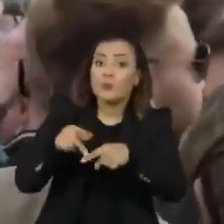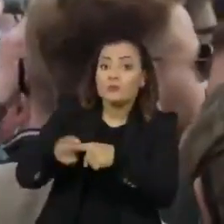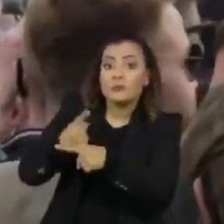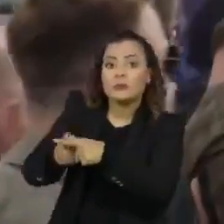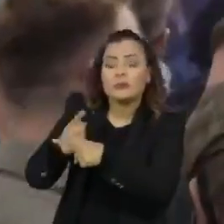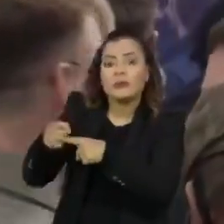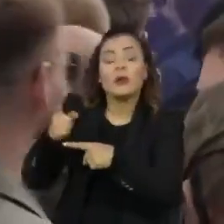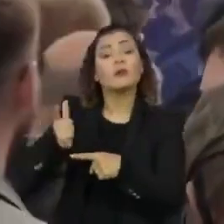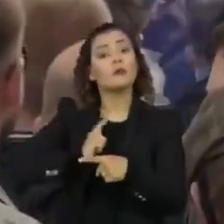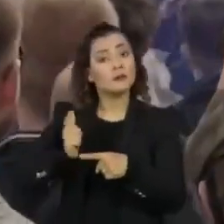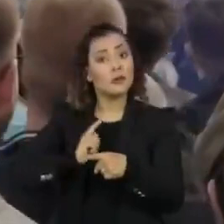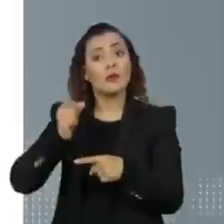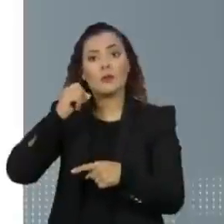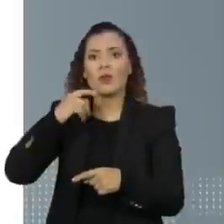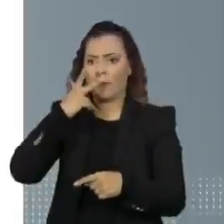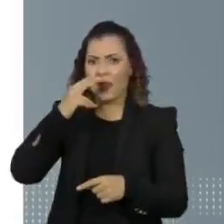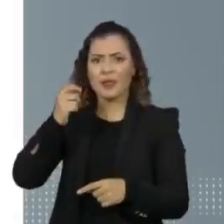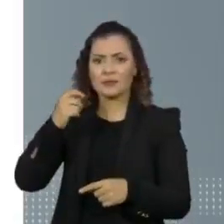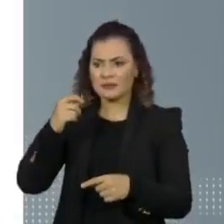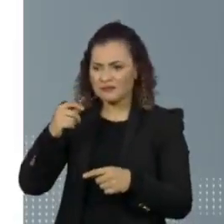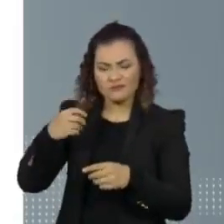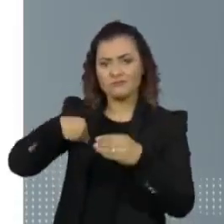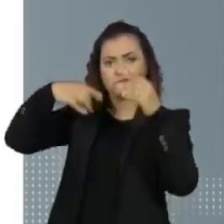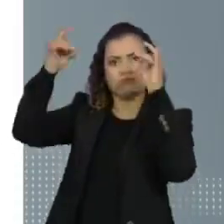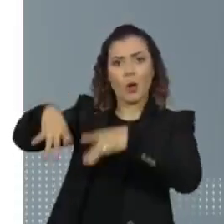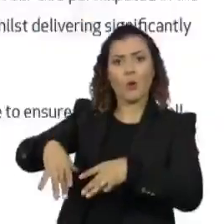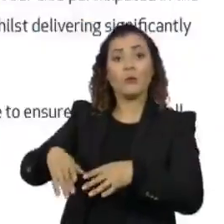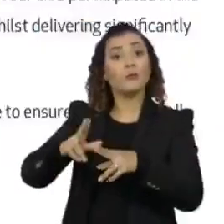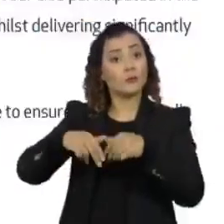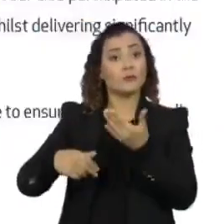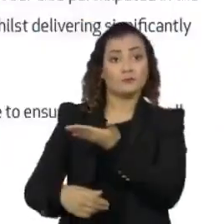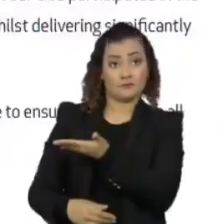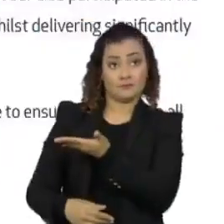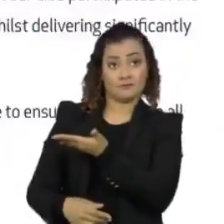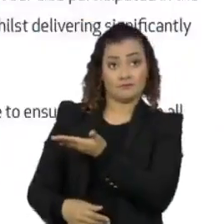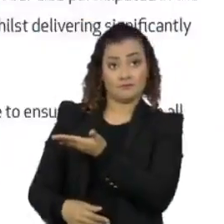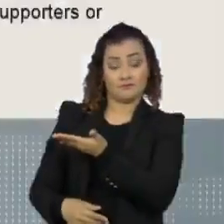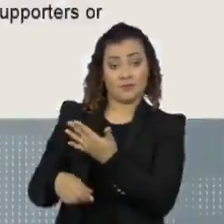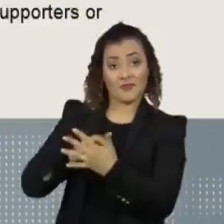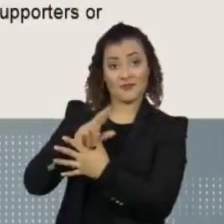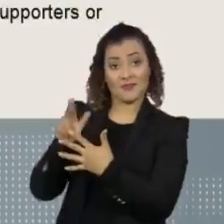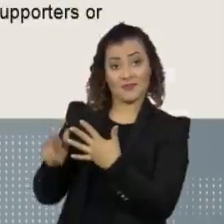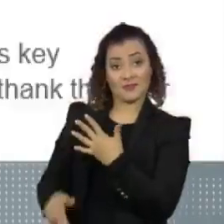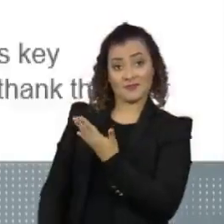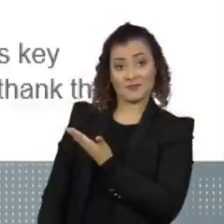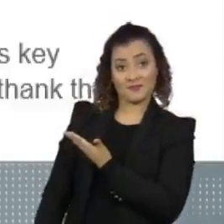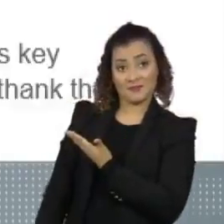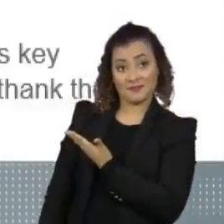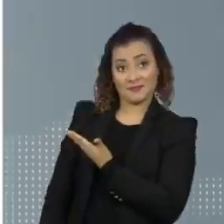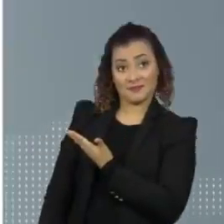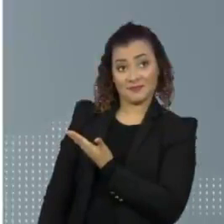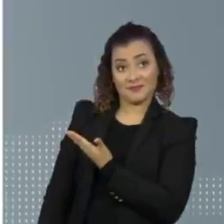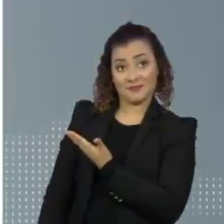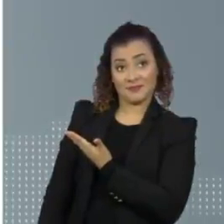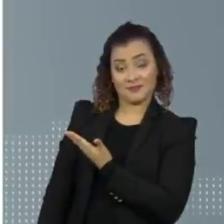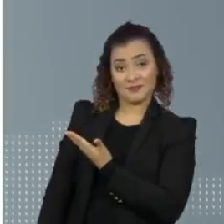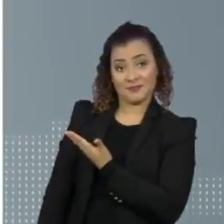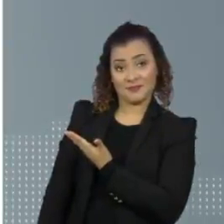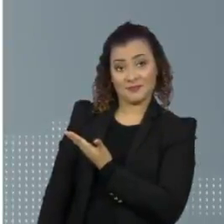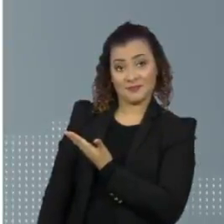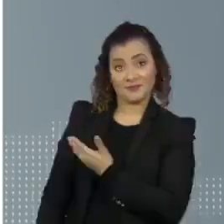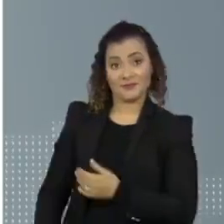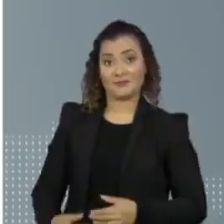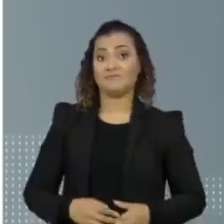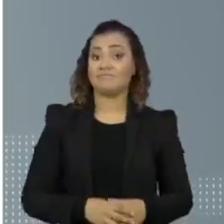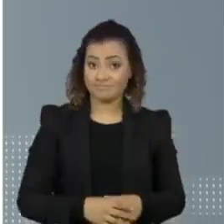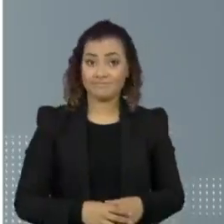foram os primeiros abandonaram a ideia Manchester City Tottenham Arsenal Chelsea Liverpool e